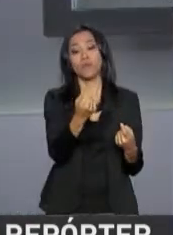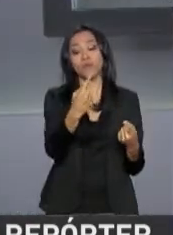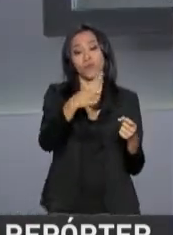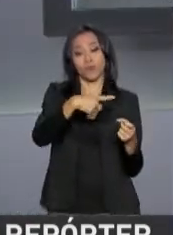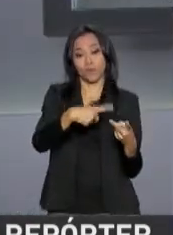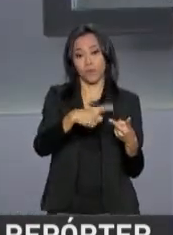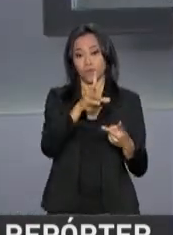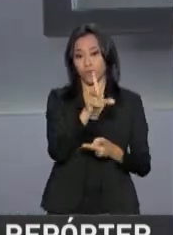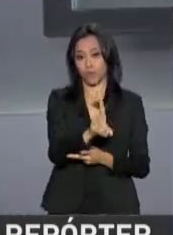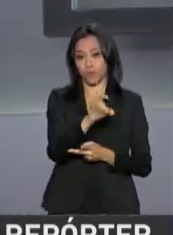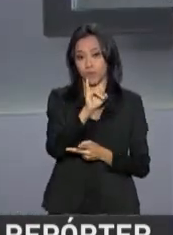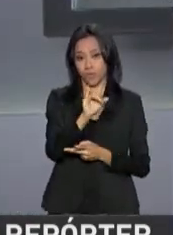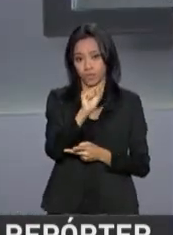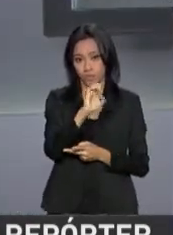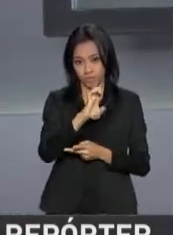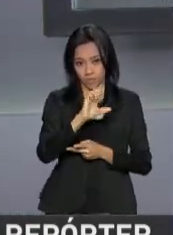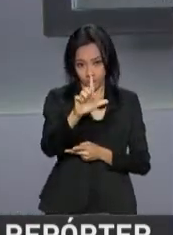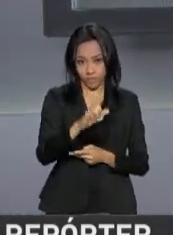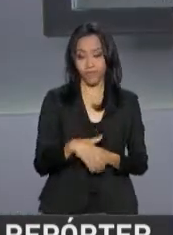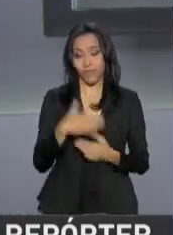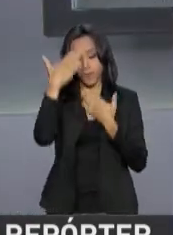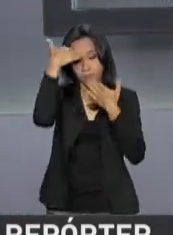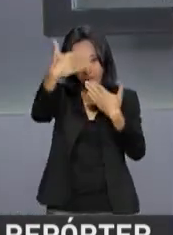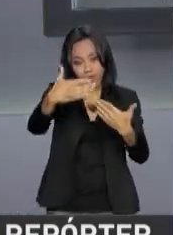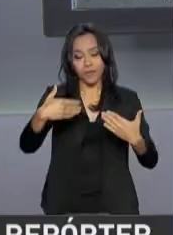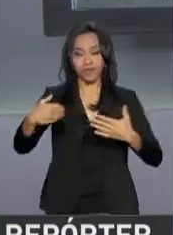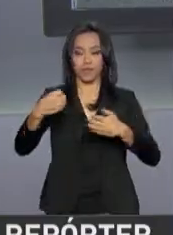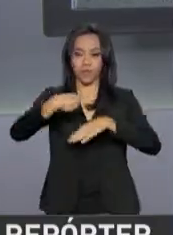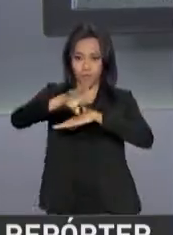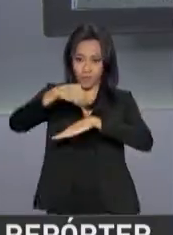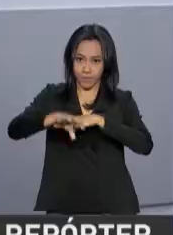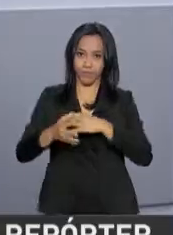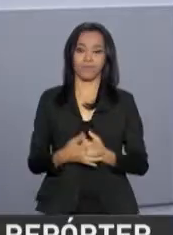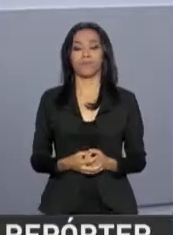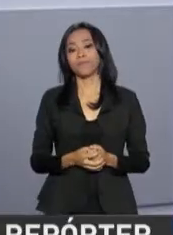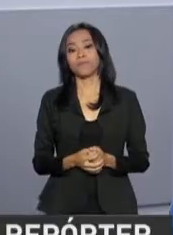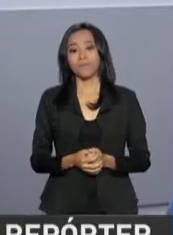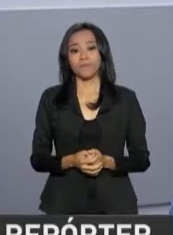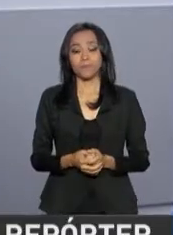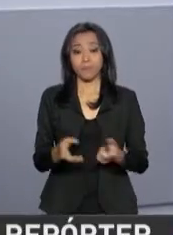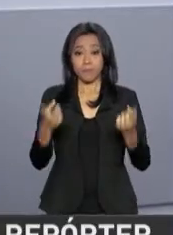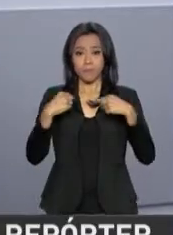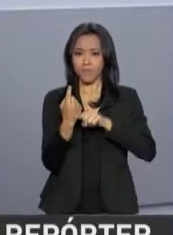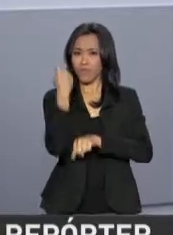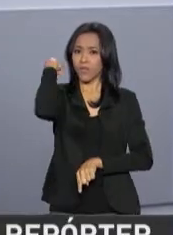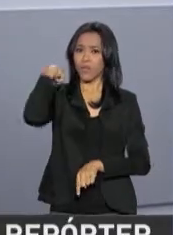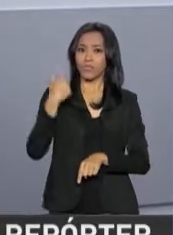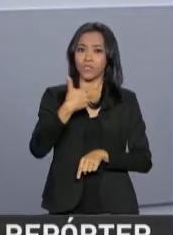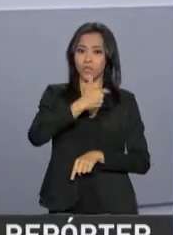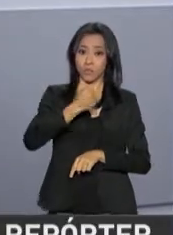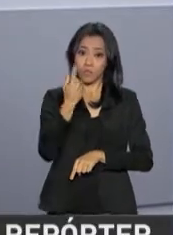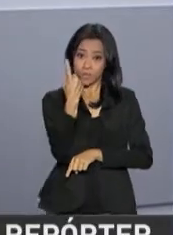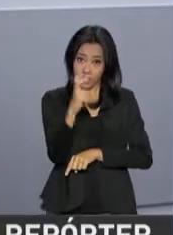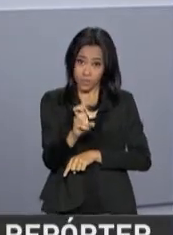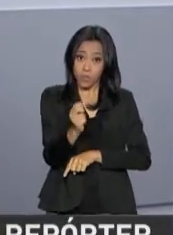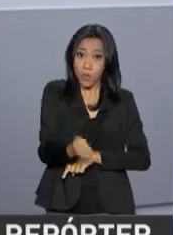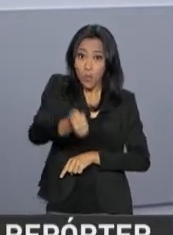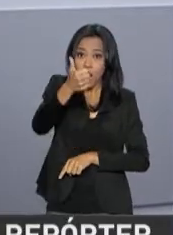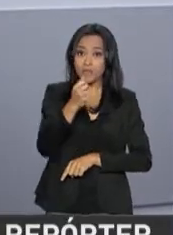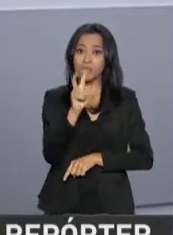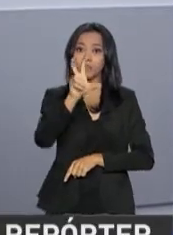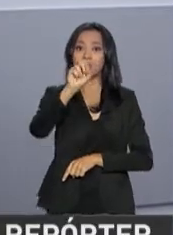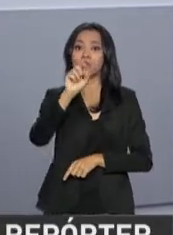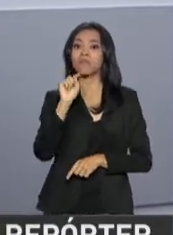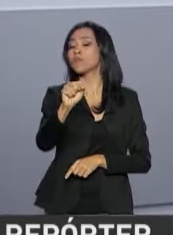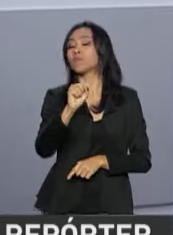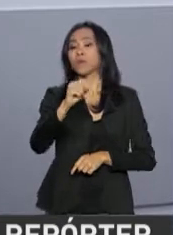voltamos com você obrigada no ano pelas informações de 2015 quase 50 mil venezuelanos